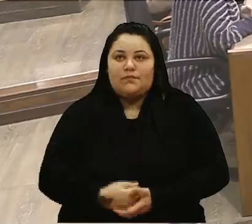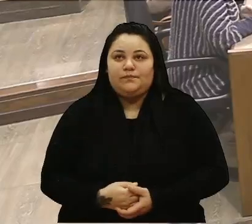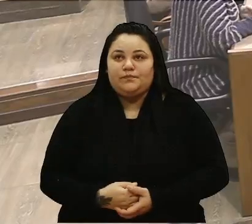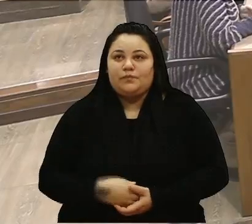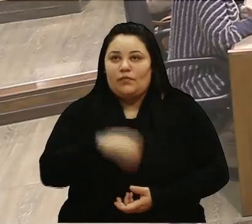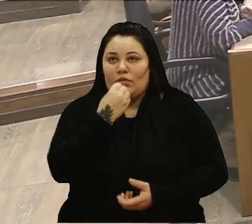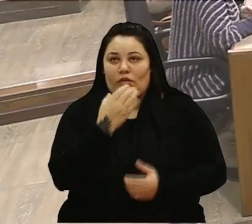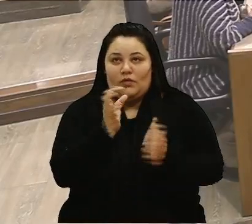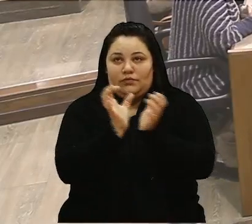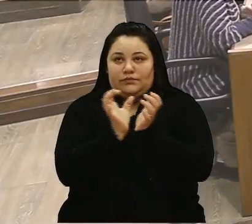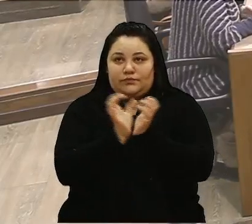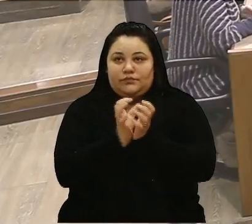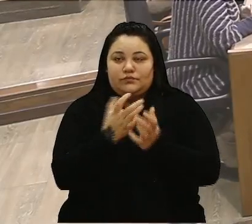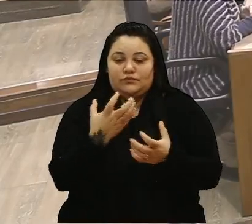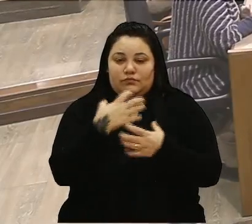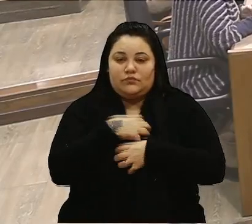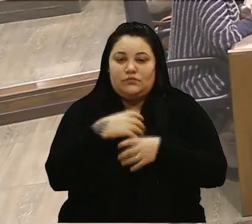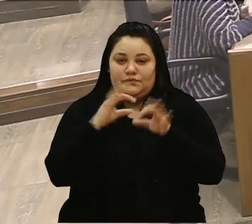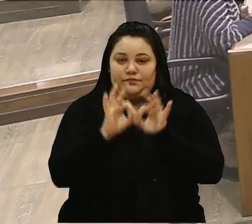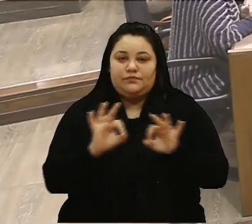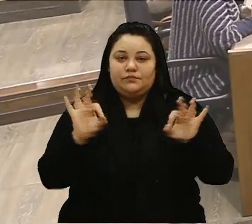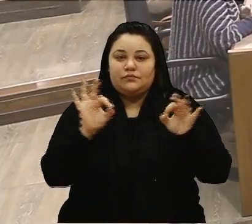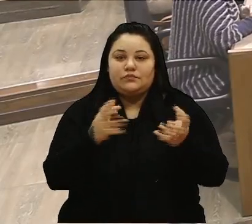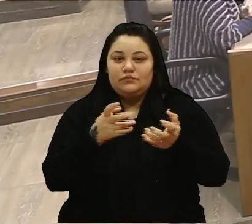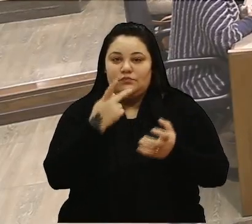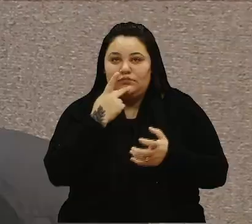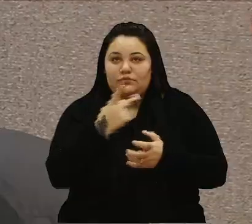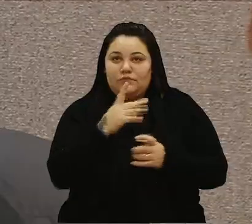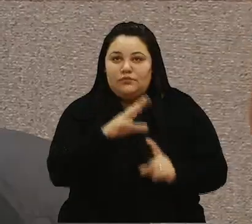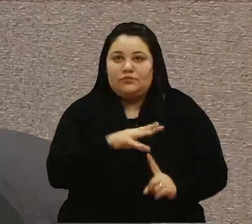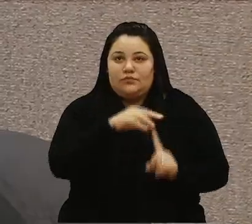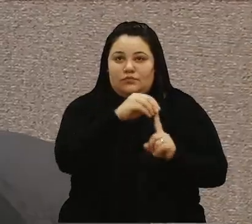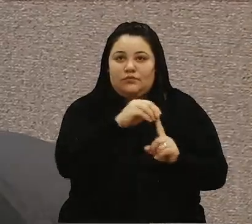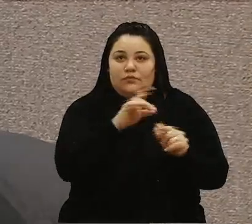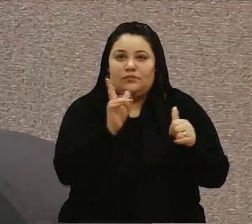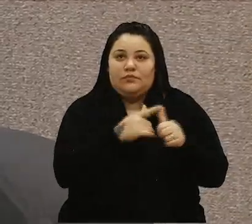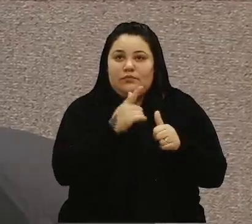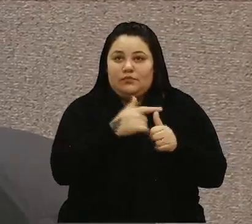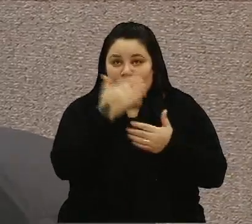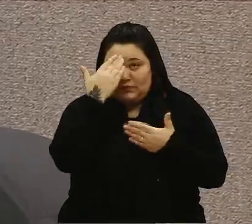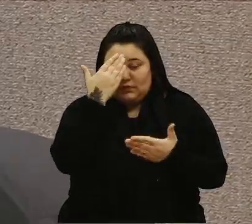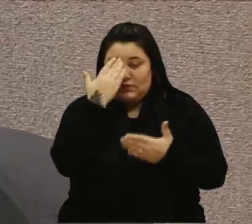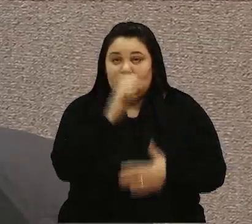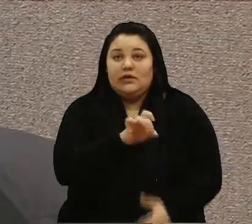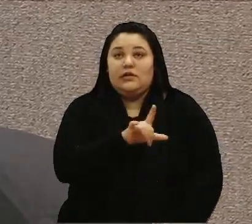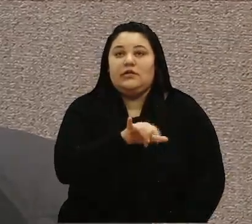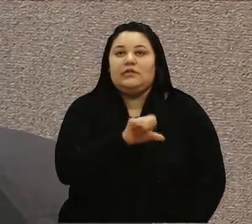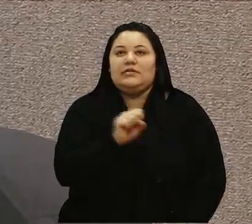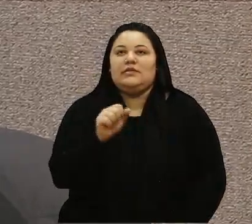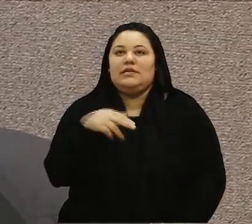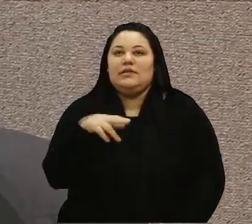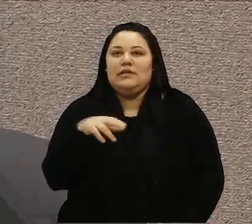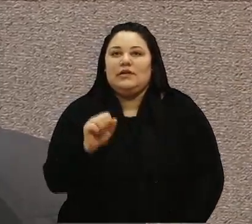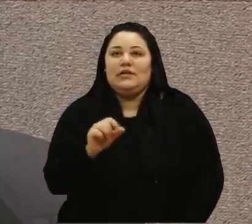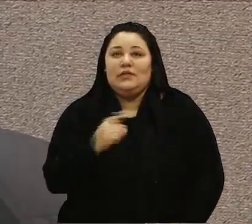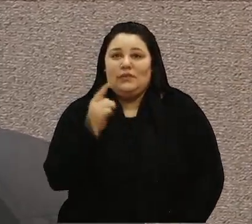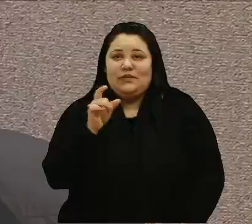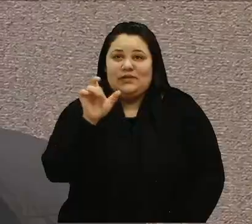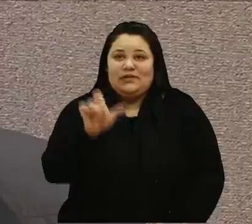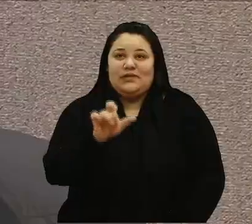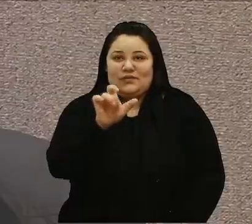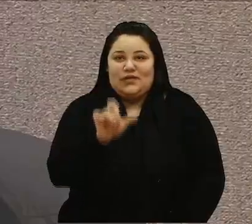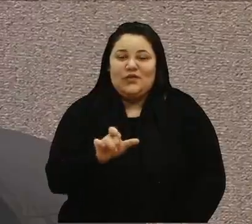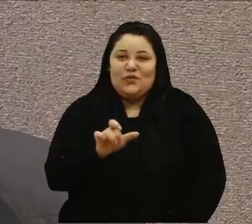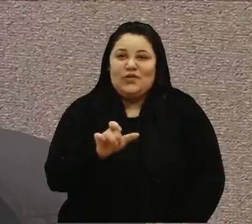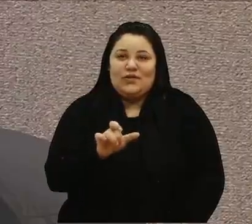colegas, de uma forma muito simples, quero fazer uma referência e primeiro um agradecimento à Elisana, que está aqui conosco, uma das moradoras dessa estrada,